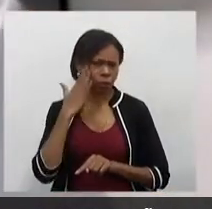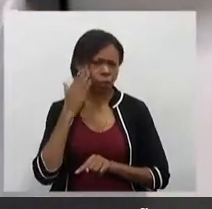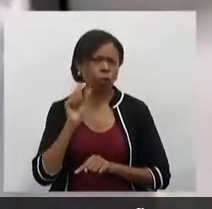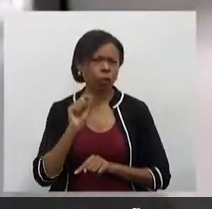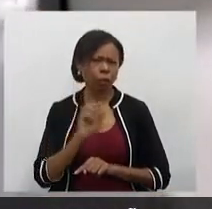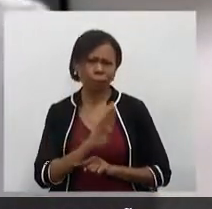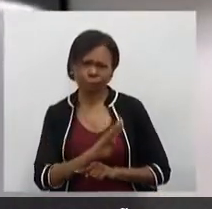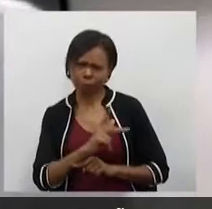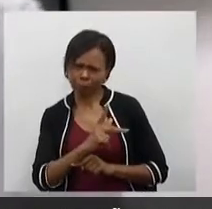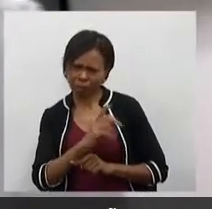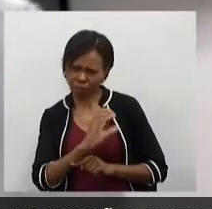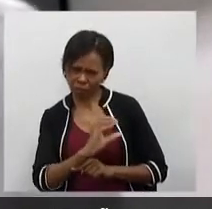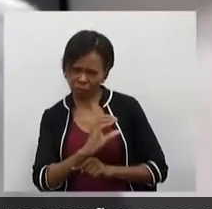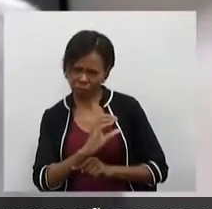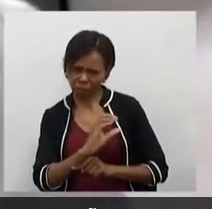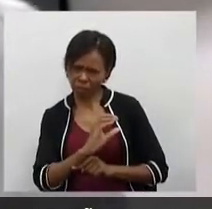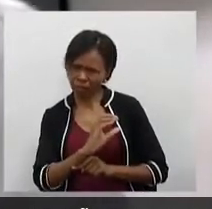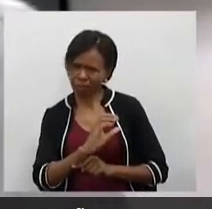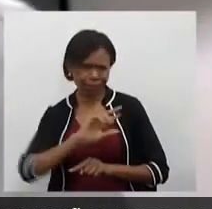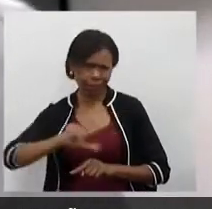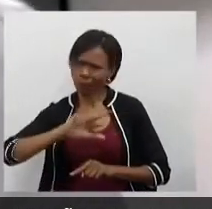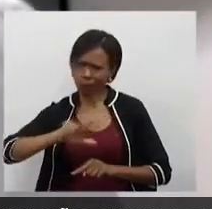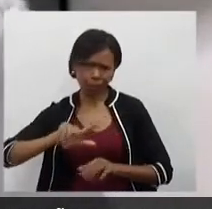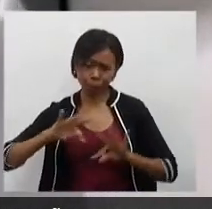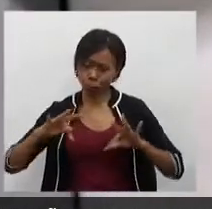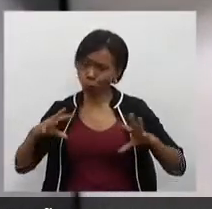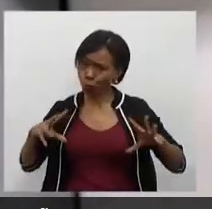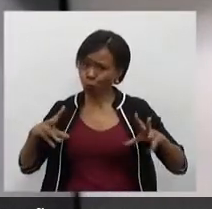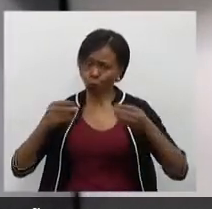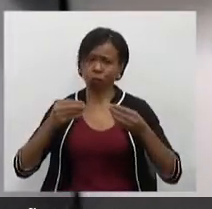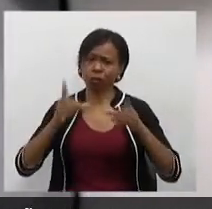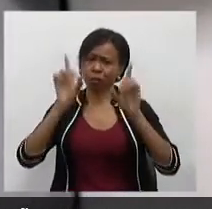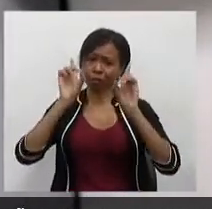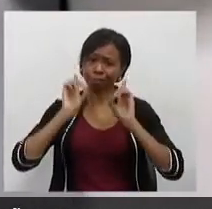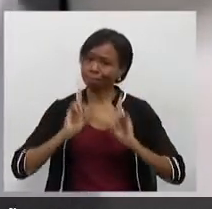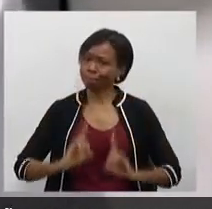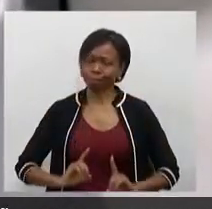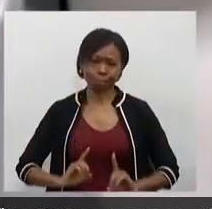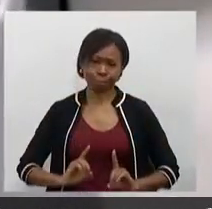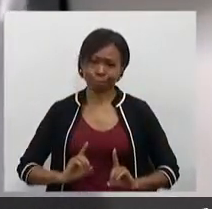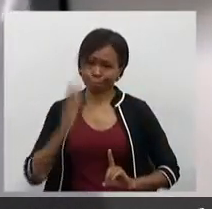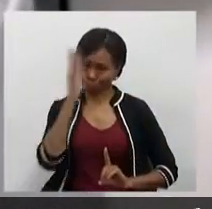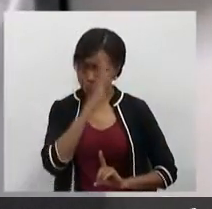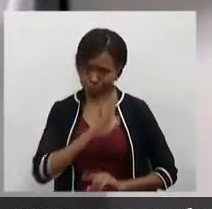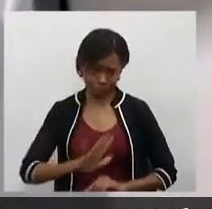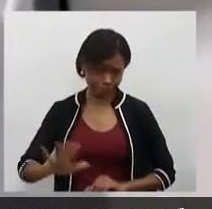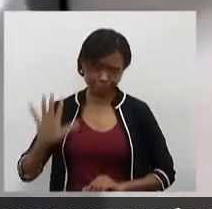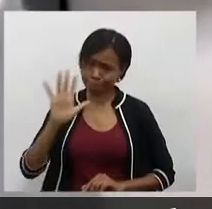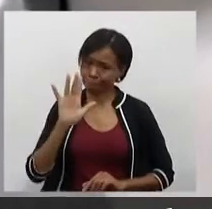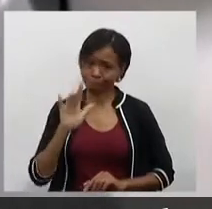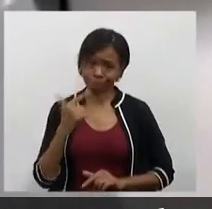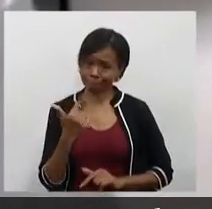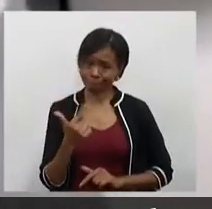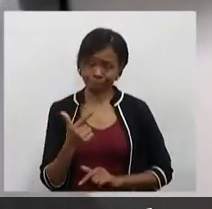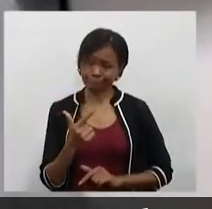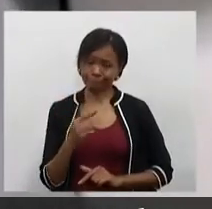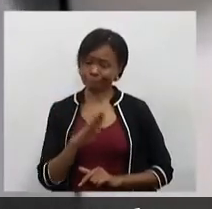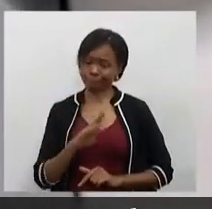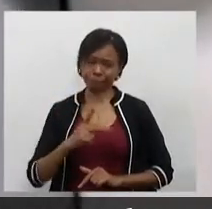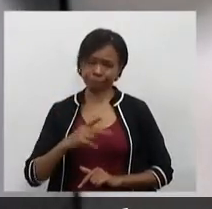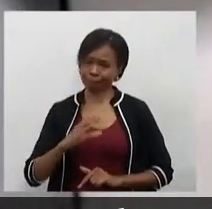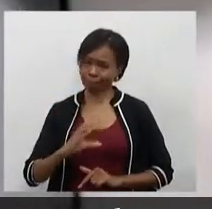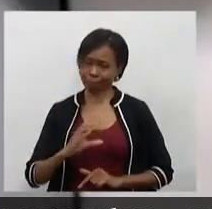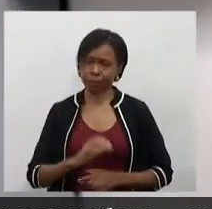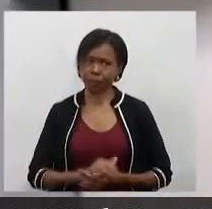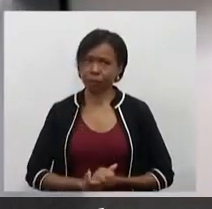que alcance todas as pessoas com deficiência em estado de miserabilidade do país. Aliás, a Organização Mundial de Saúde também entende o